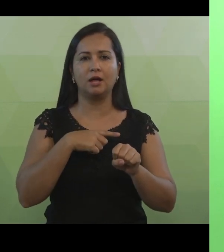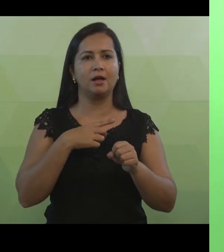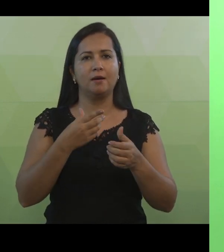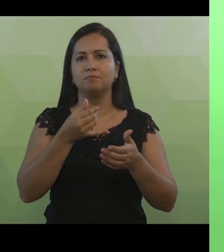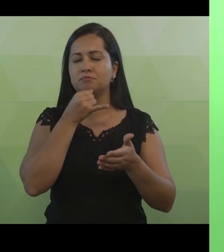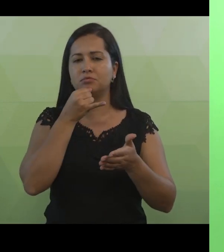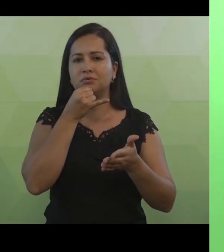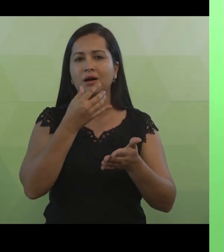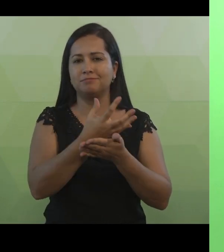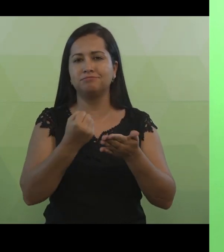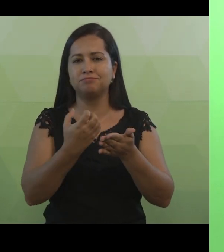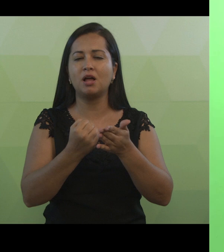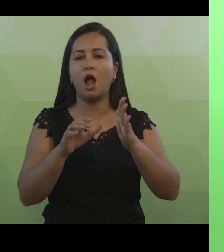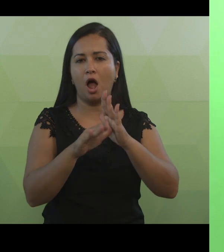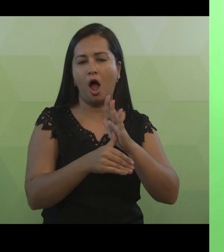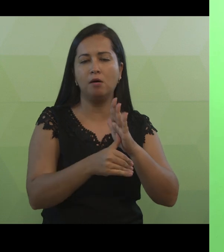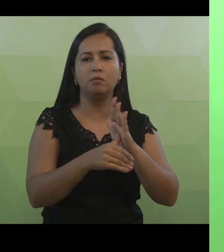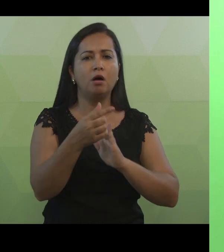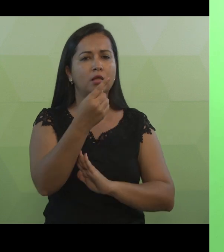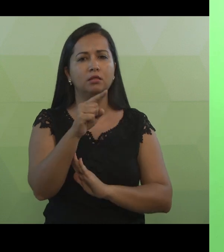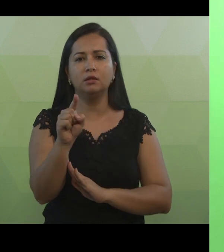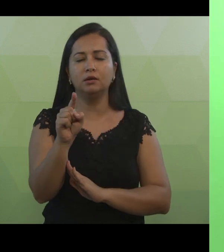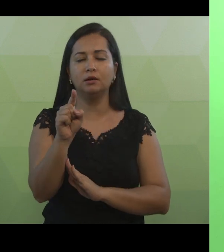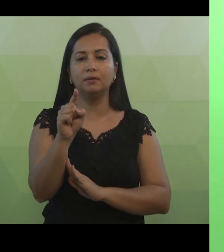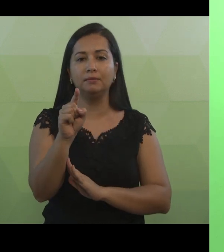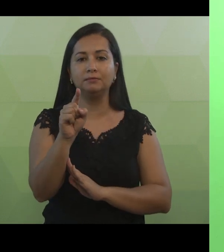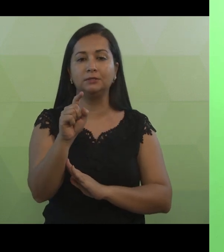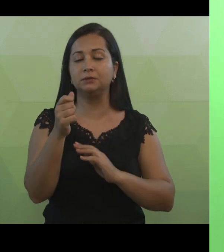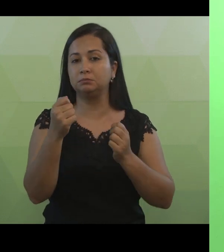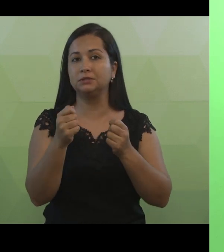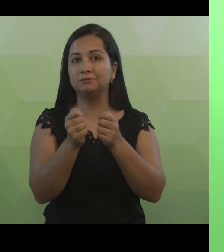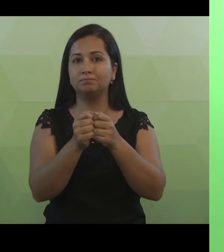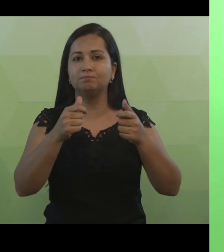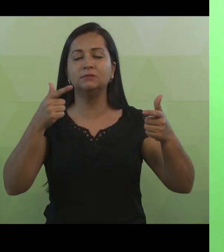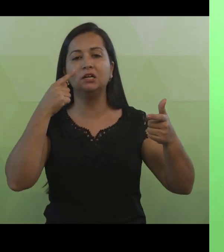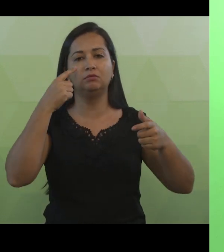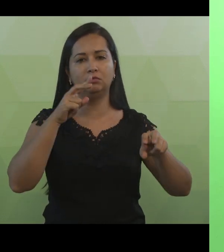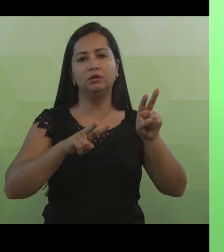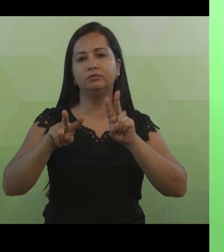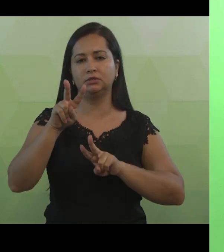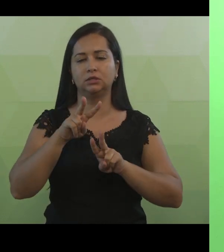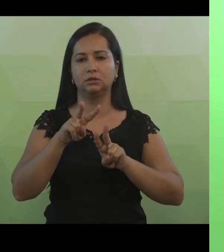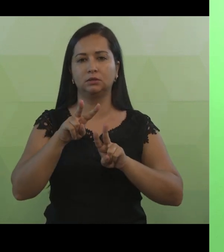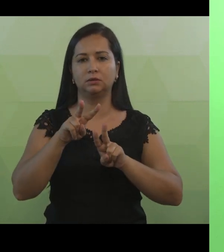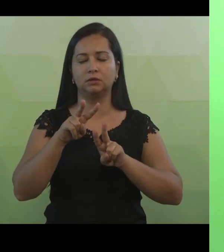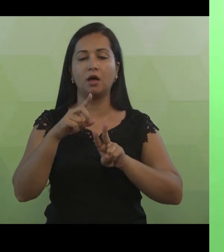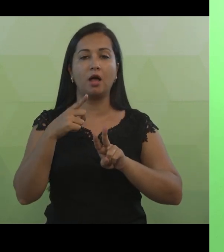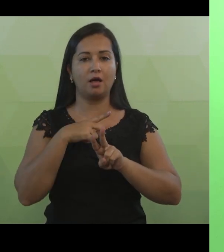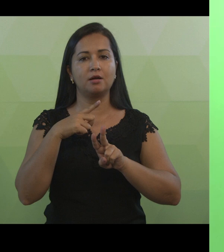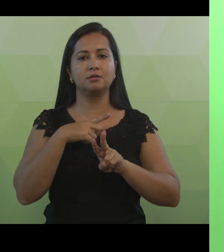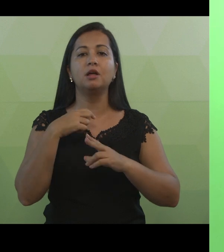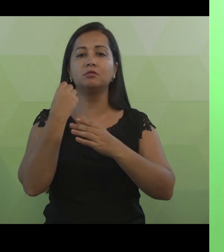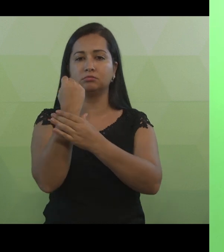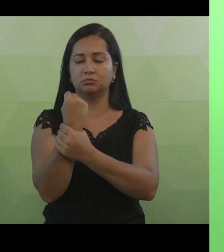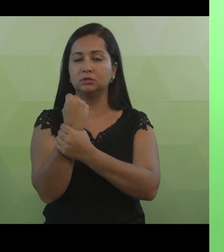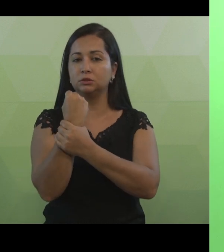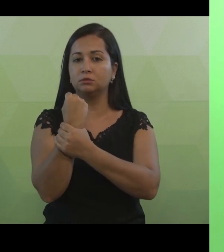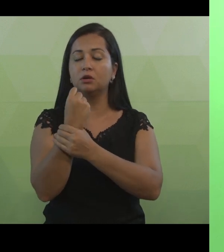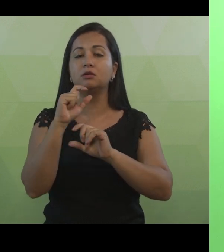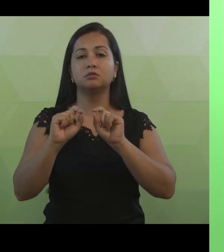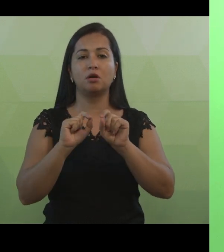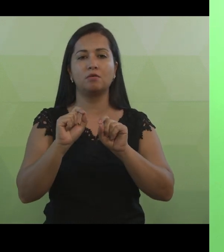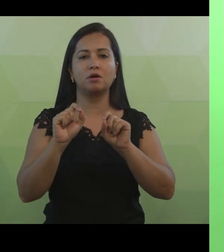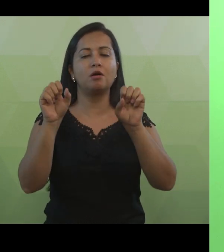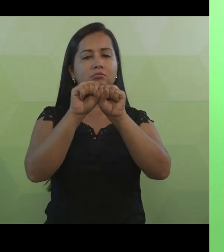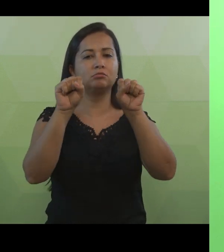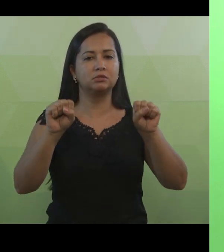ou hackeado, mas em uma visão mais ampla. É a garantia de um sistema a garantia que ele vai funcionar